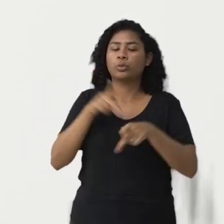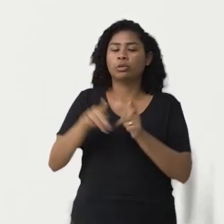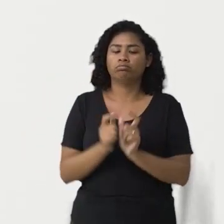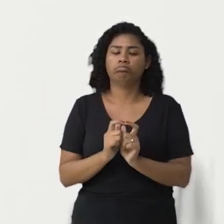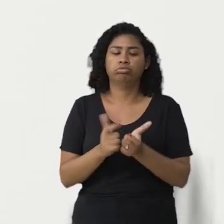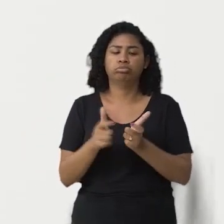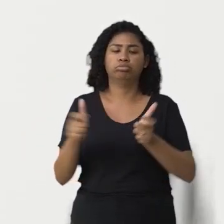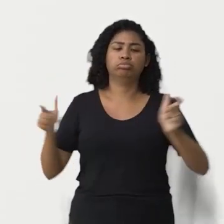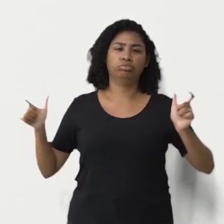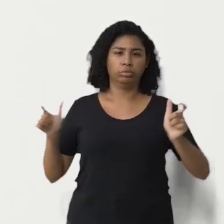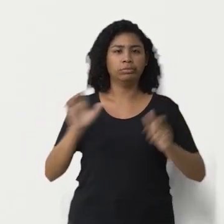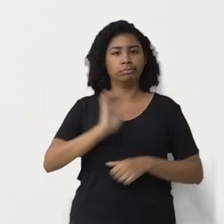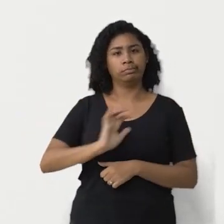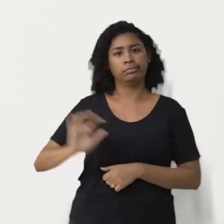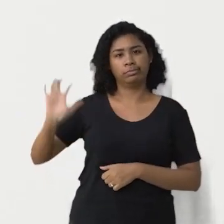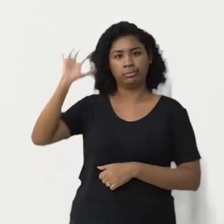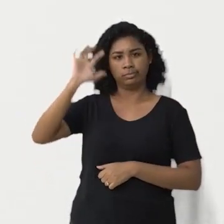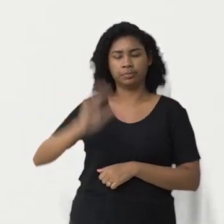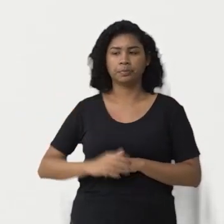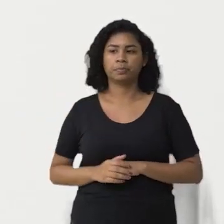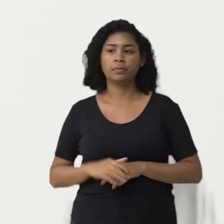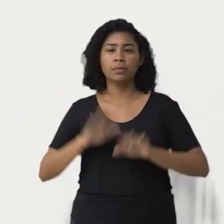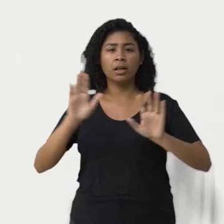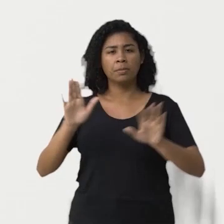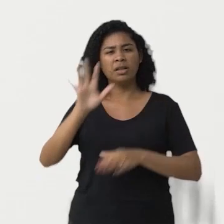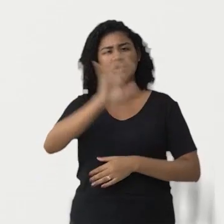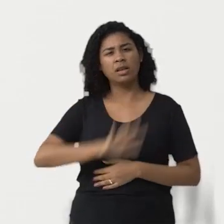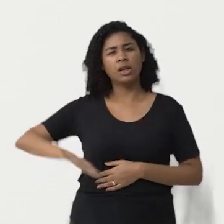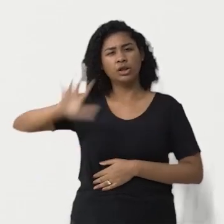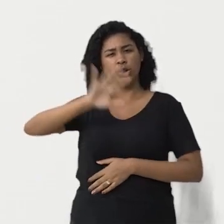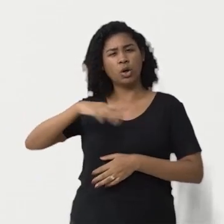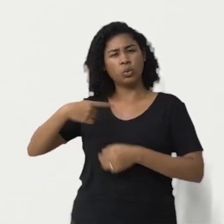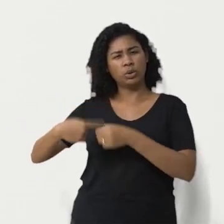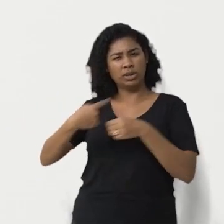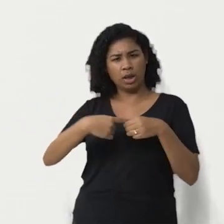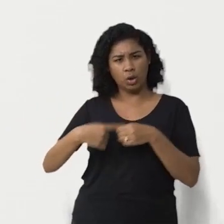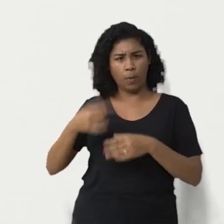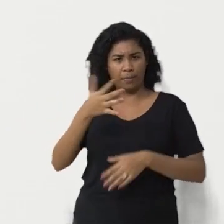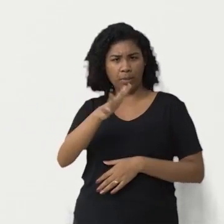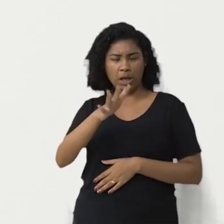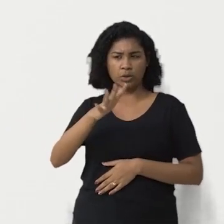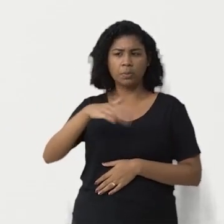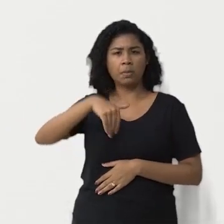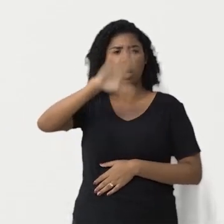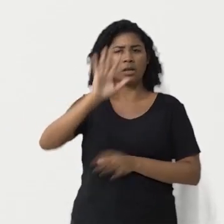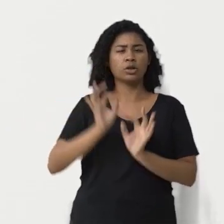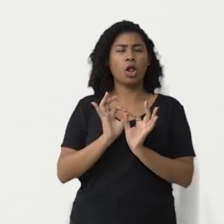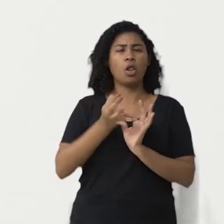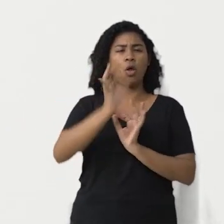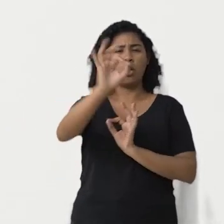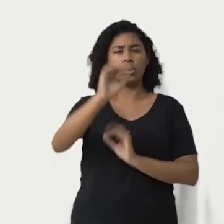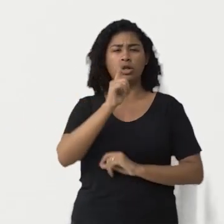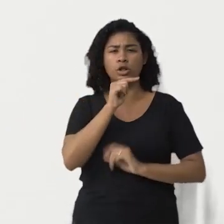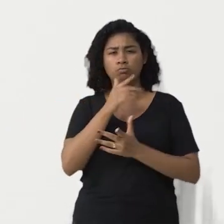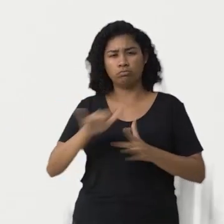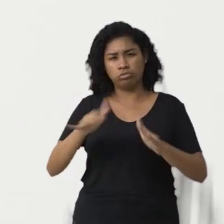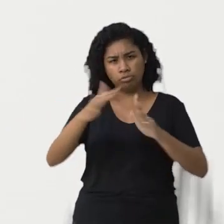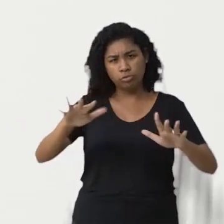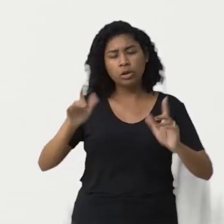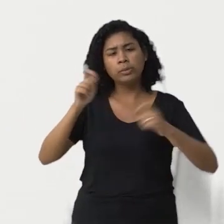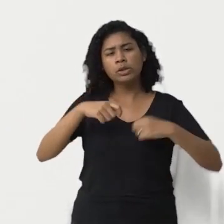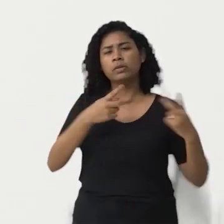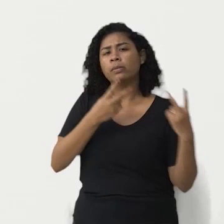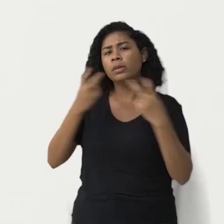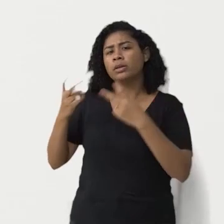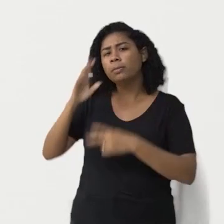vez mais. E na parte do interior, no caso aqui, na parte mais distante do litoral, a gente observa